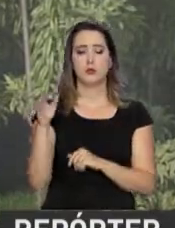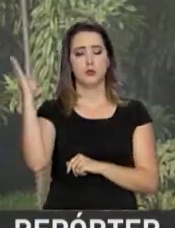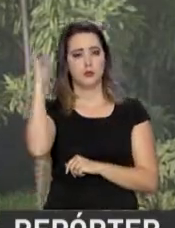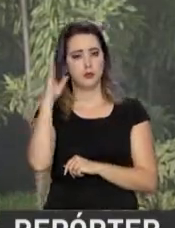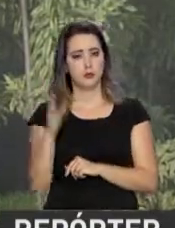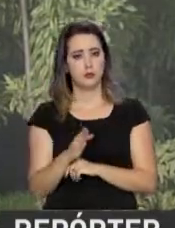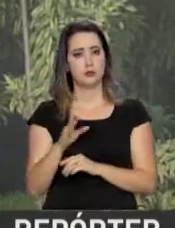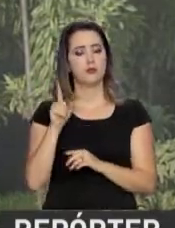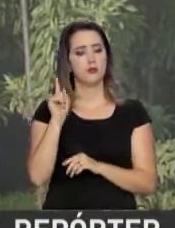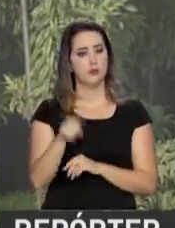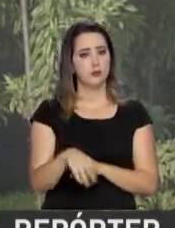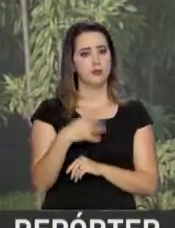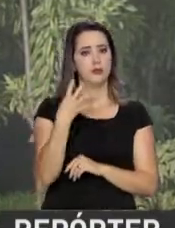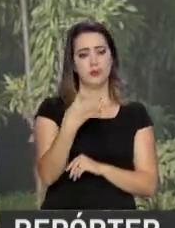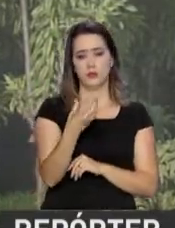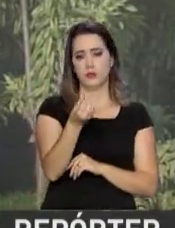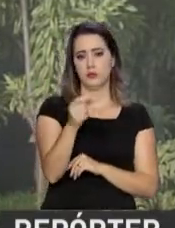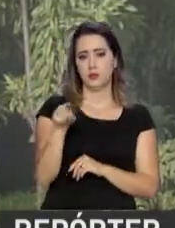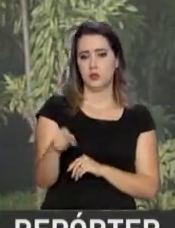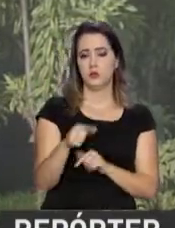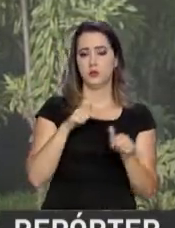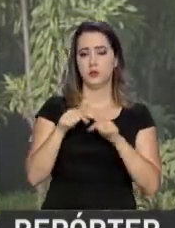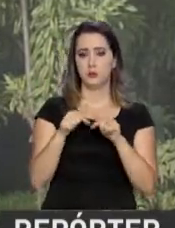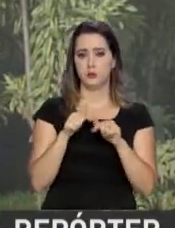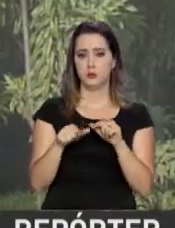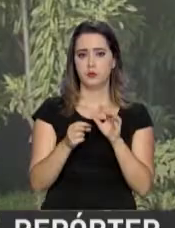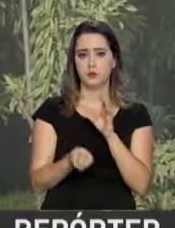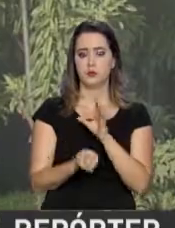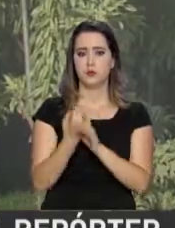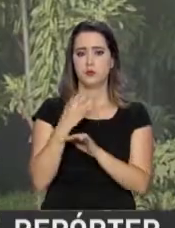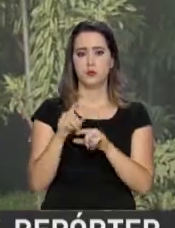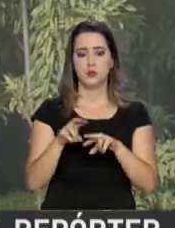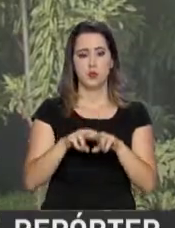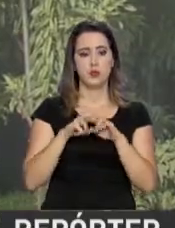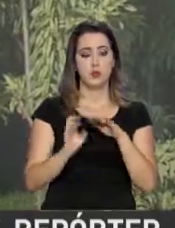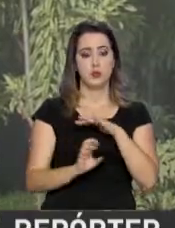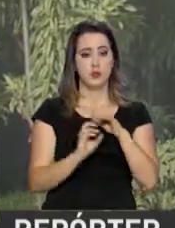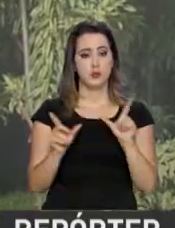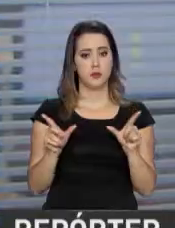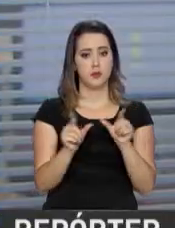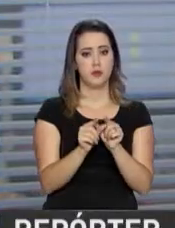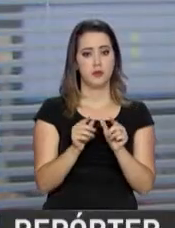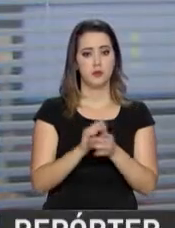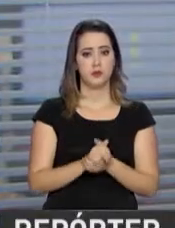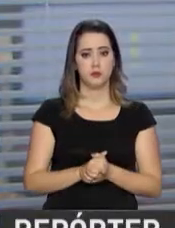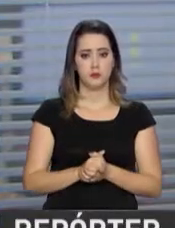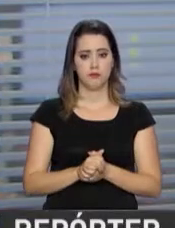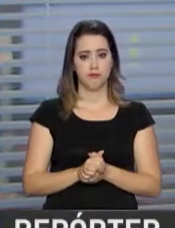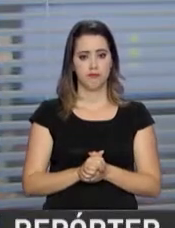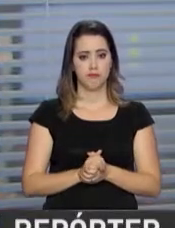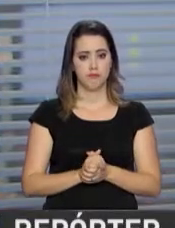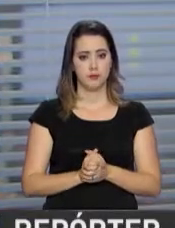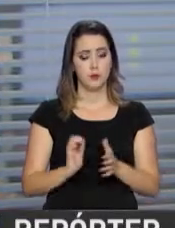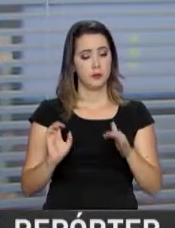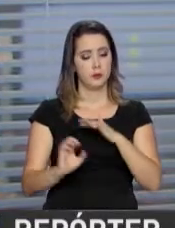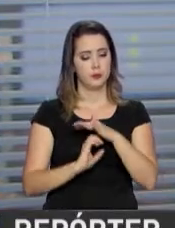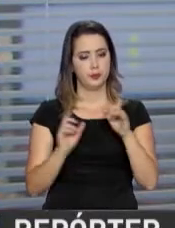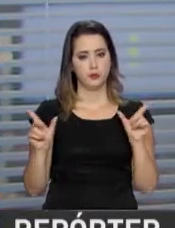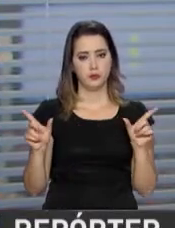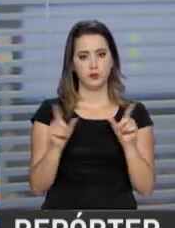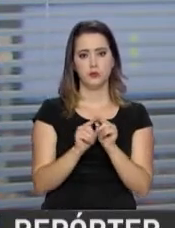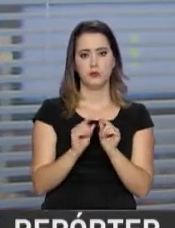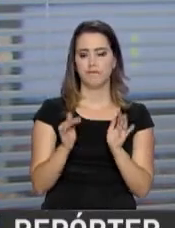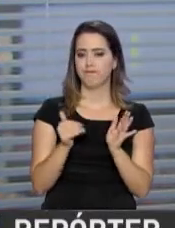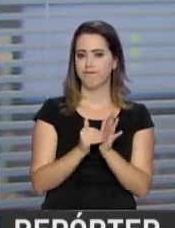sendo 46 mil empregos gerados pelo pequeno negócio as pequenas empresas foram as últimas a